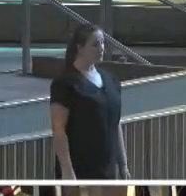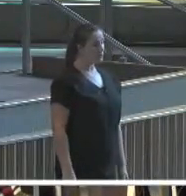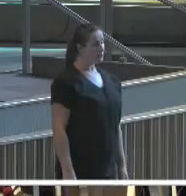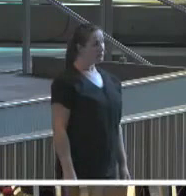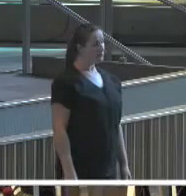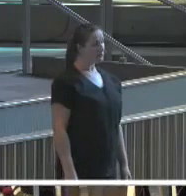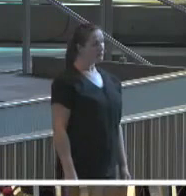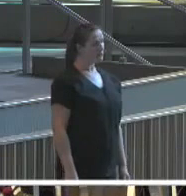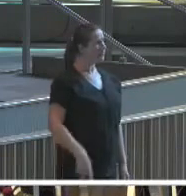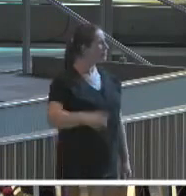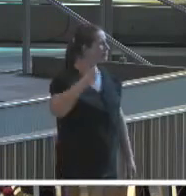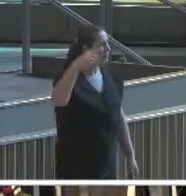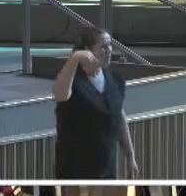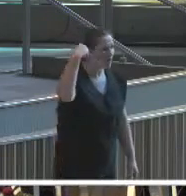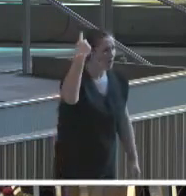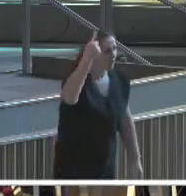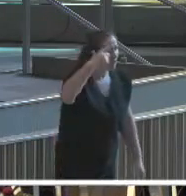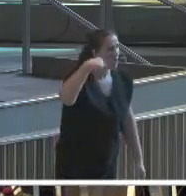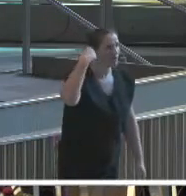Que loucura!